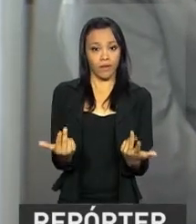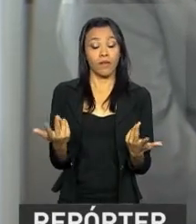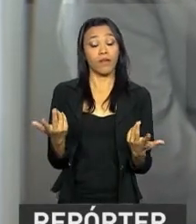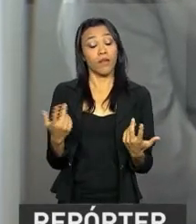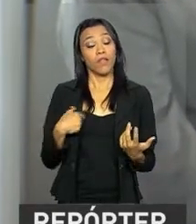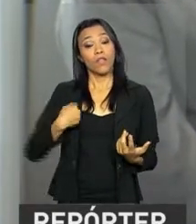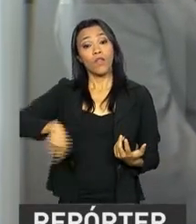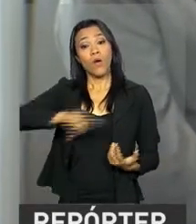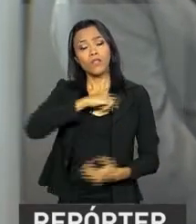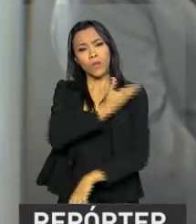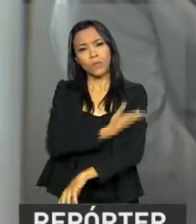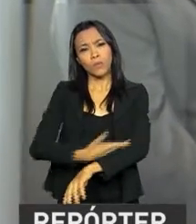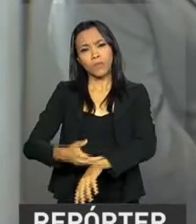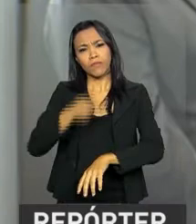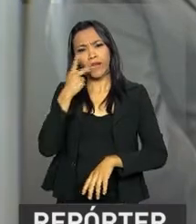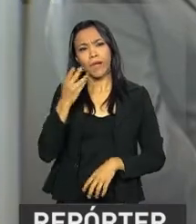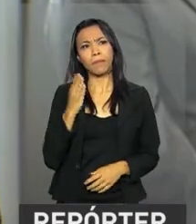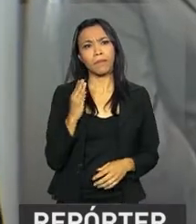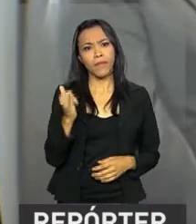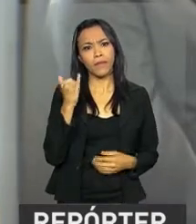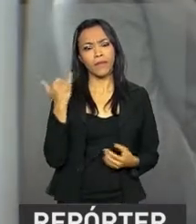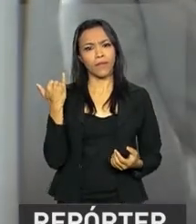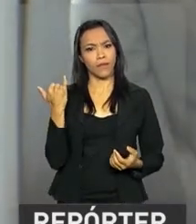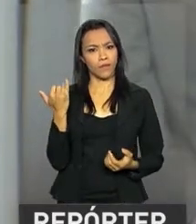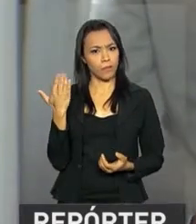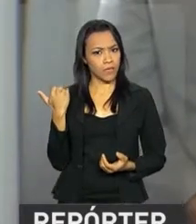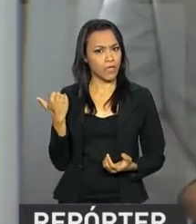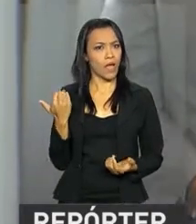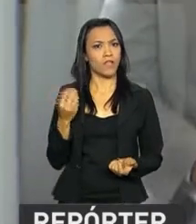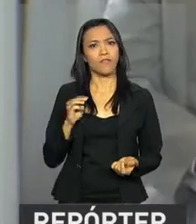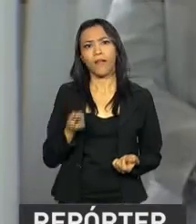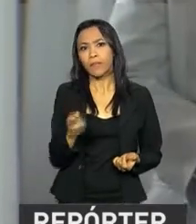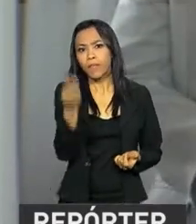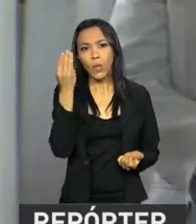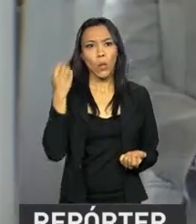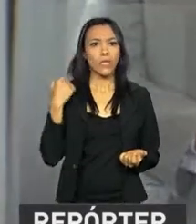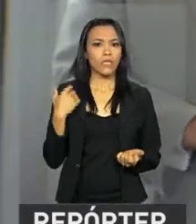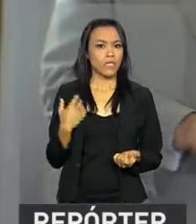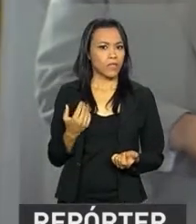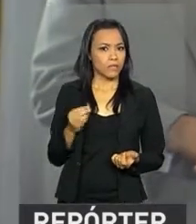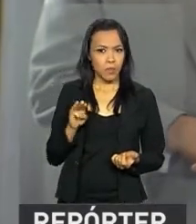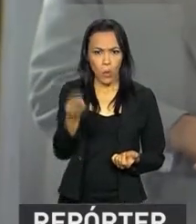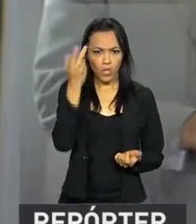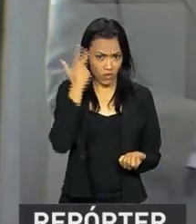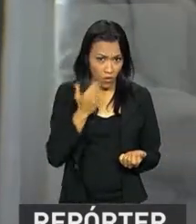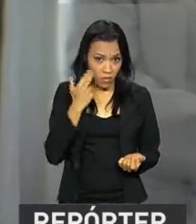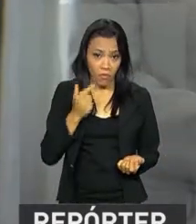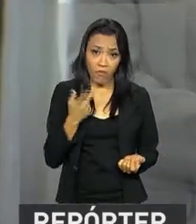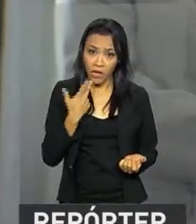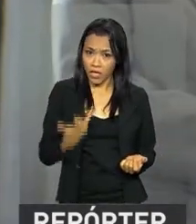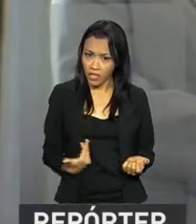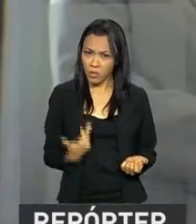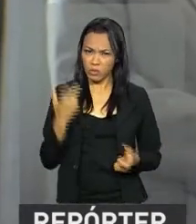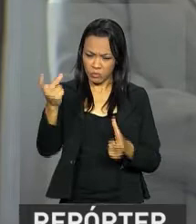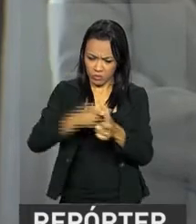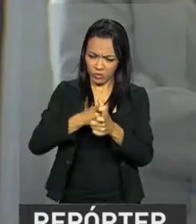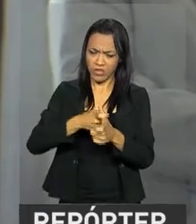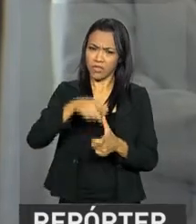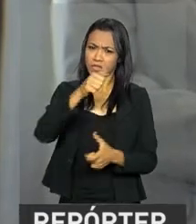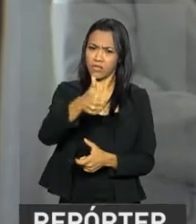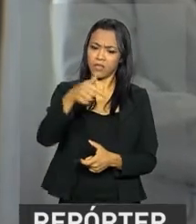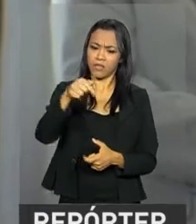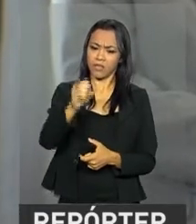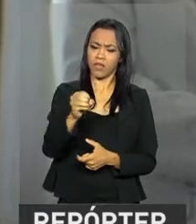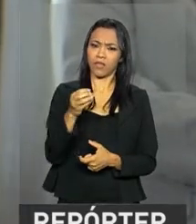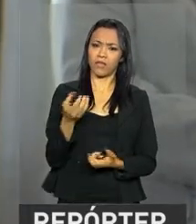nos acostumamos a falar em bilhões quando no passado se falava em milhões e nós achamos que é normal mas não é normal um bar 170 milhões